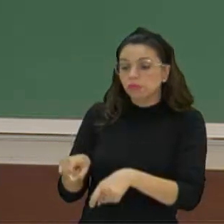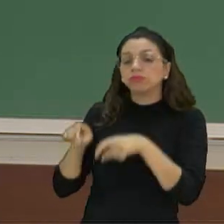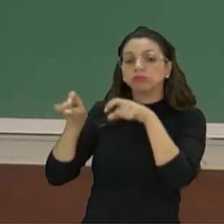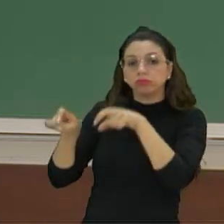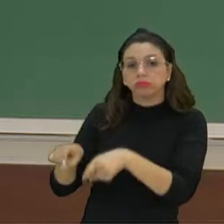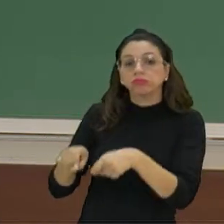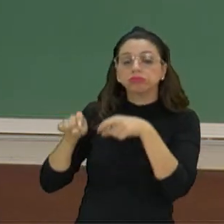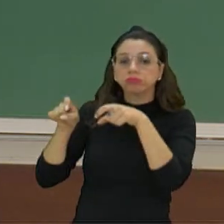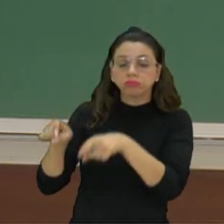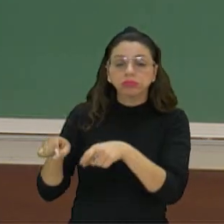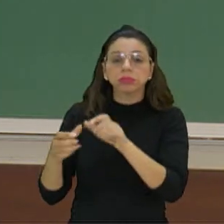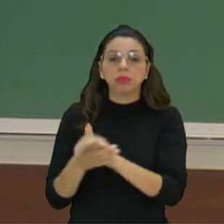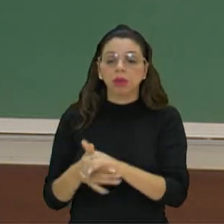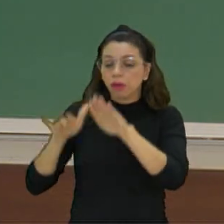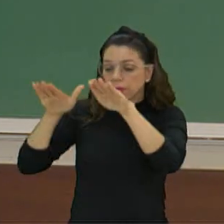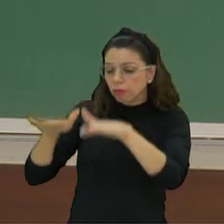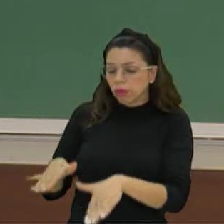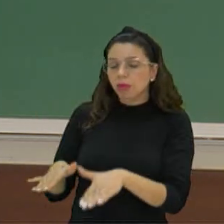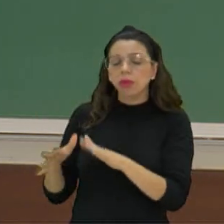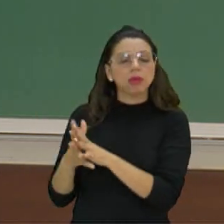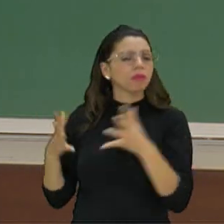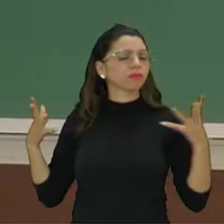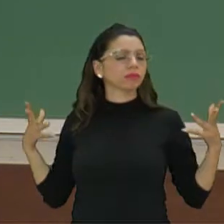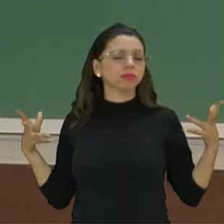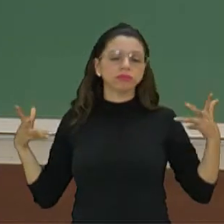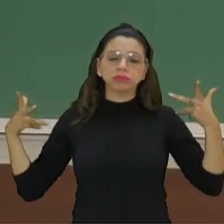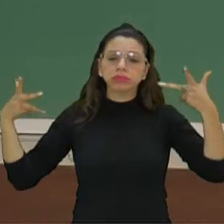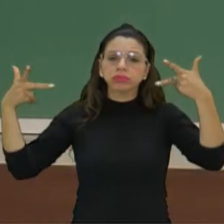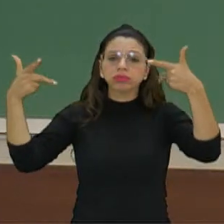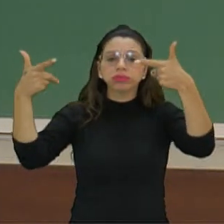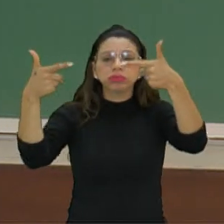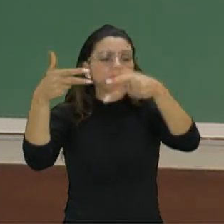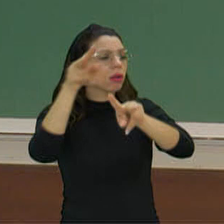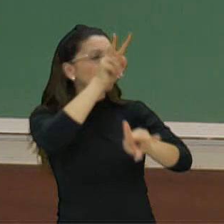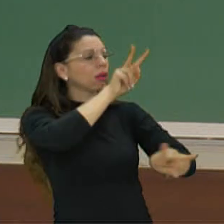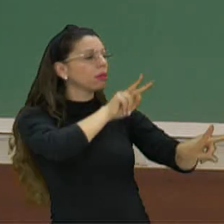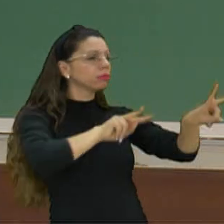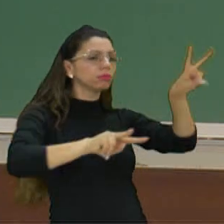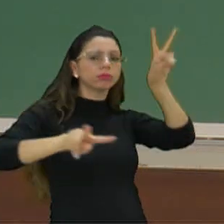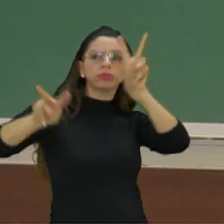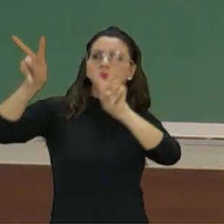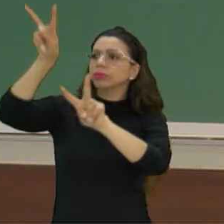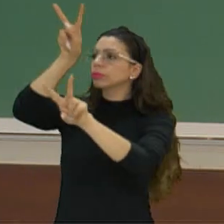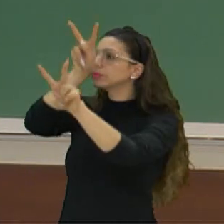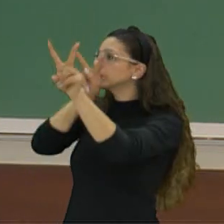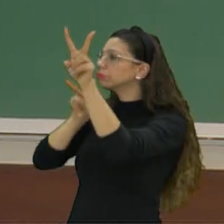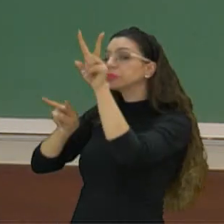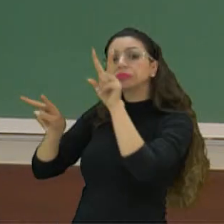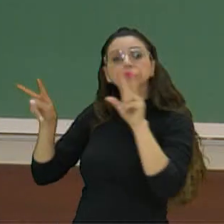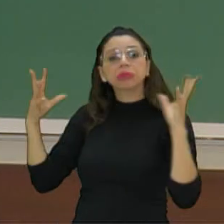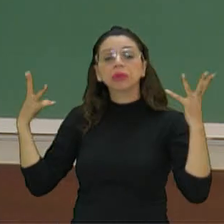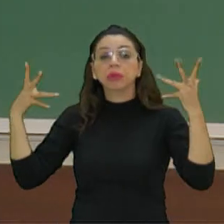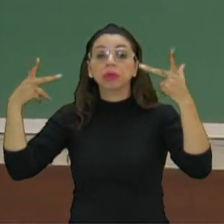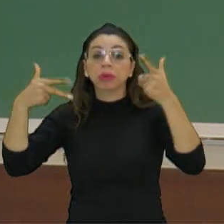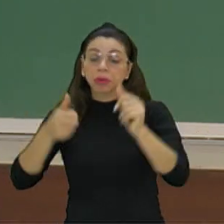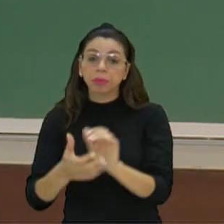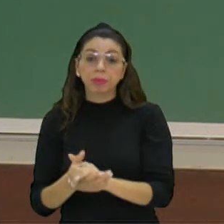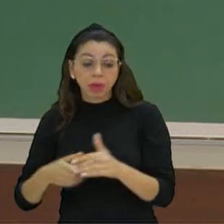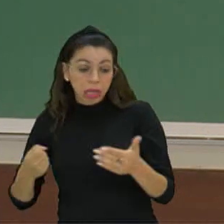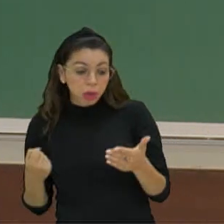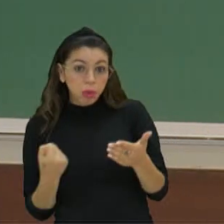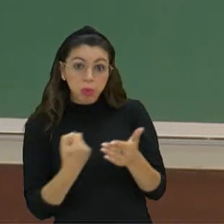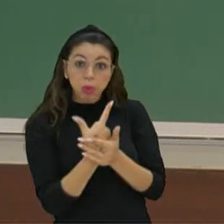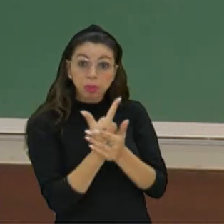serrana, e ele ficou maravilhado com o lugar de tão belo que era, e ele comprou uma fazenda